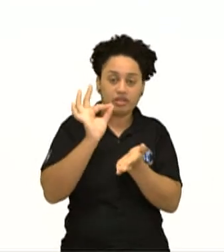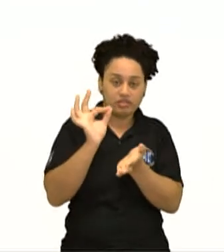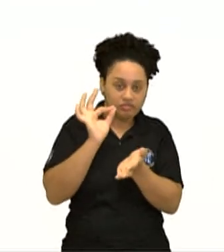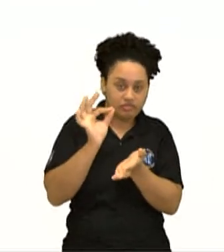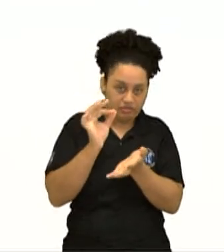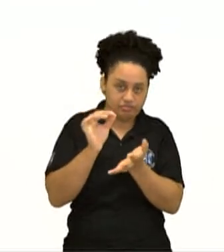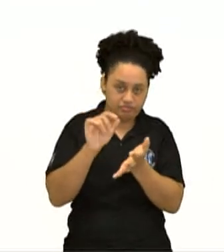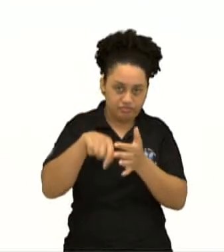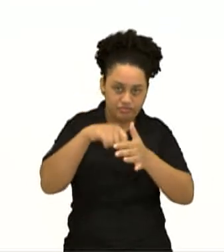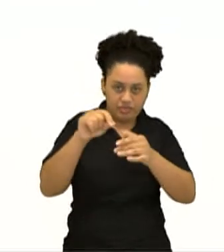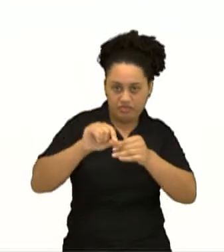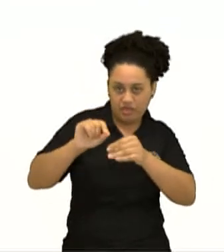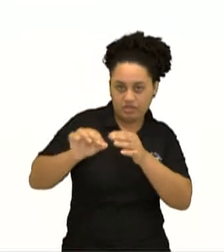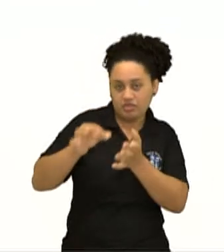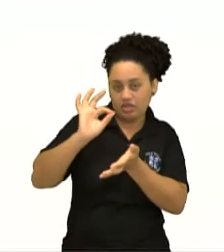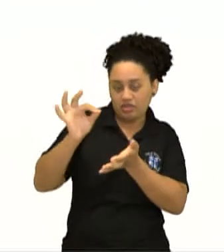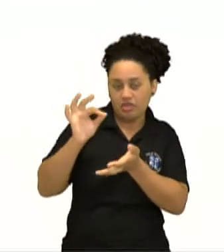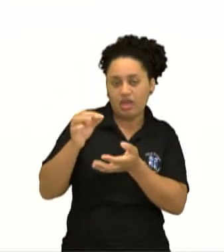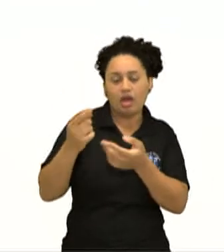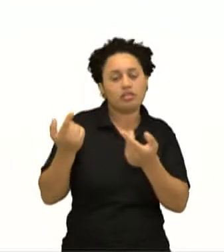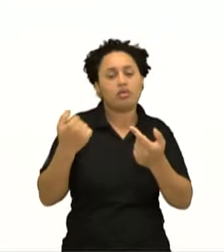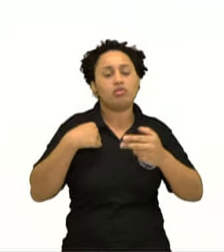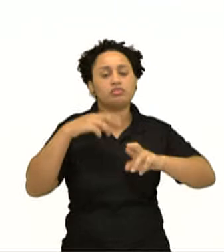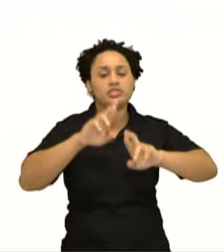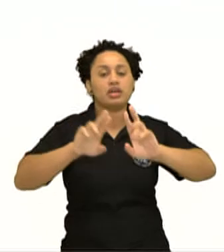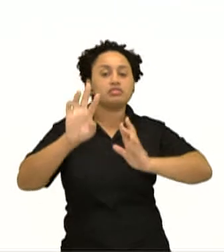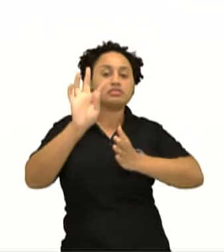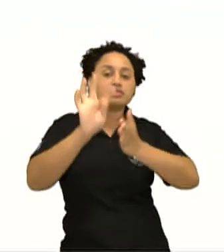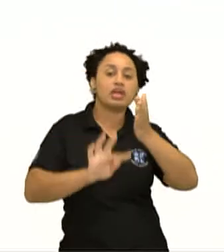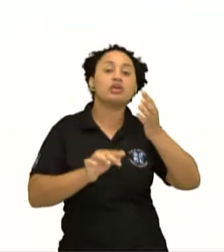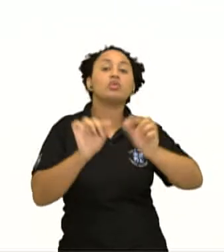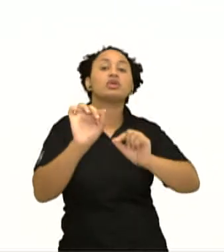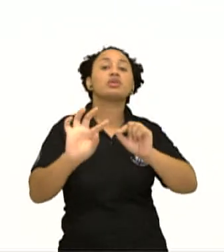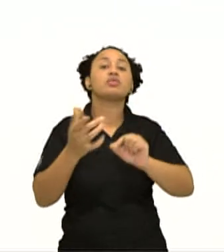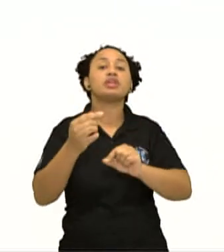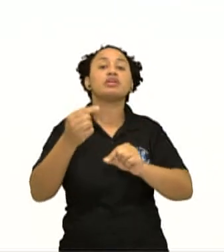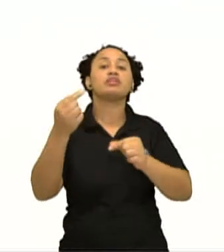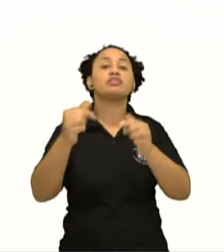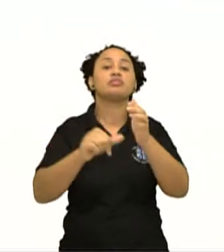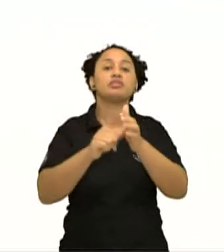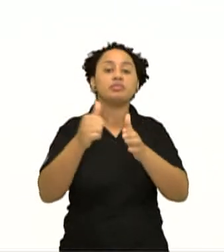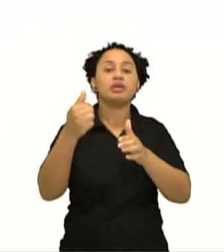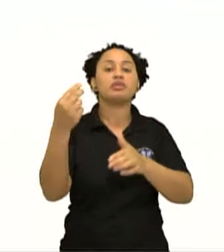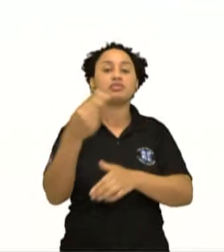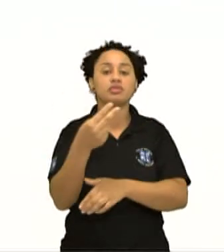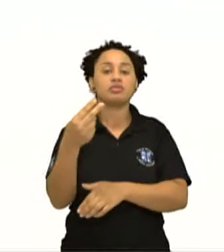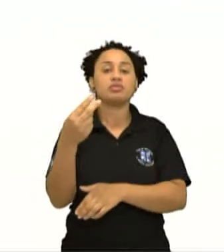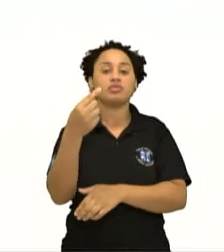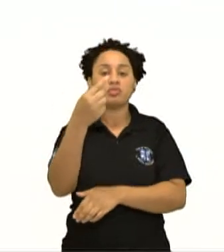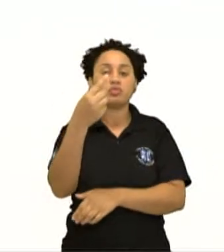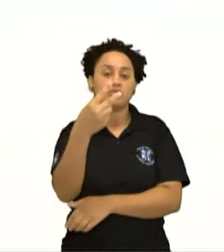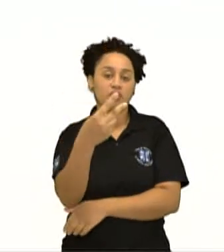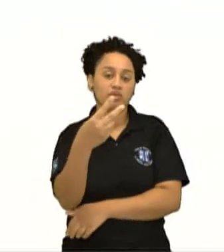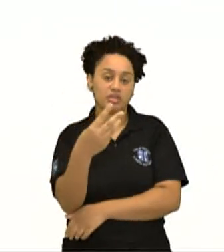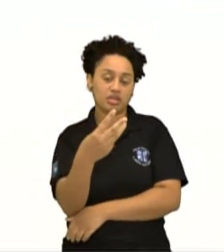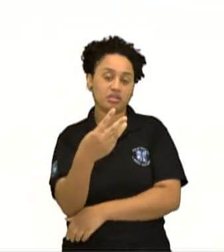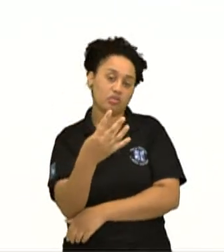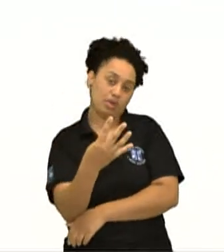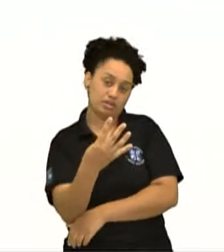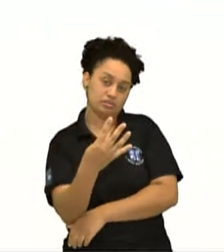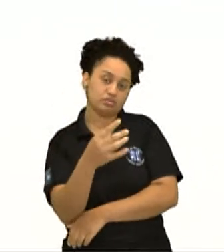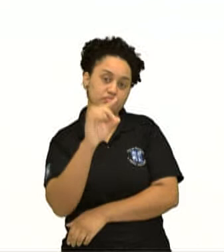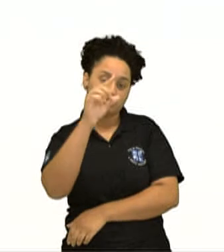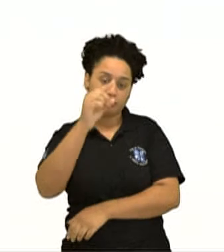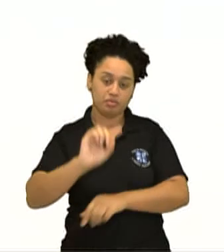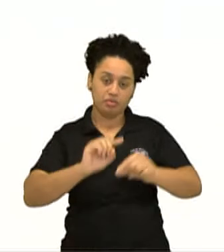texto, observar o que acontece, qual que é a sequência correta e enumerar aí com os números 1, 2, 3 ou 4.